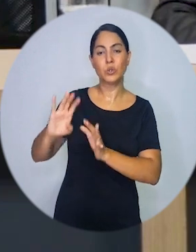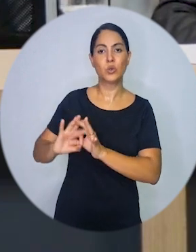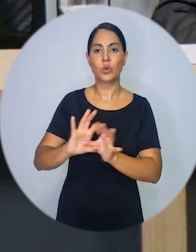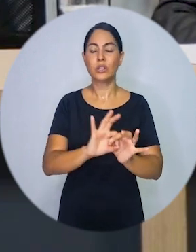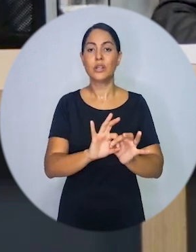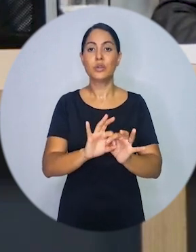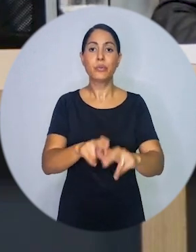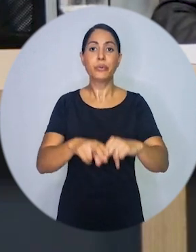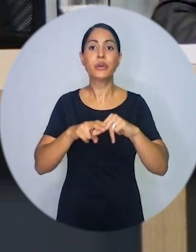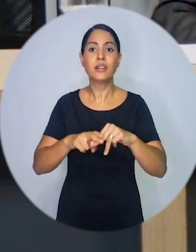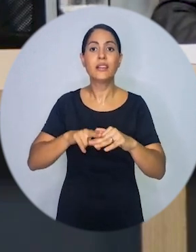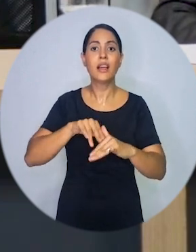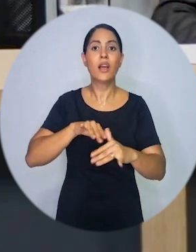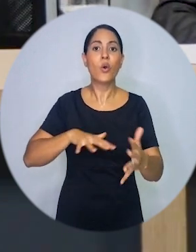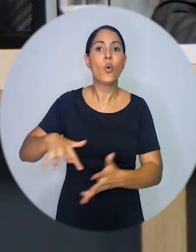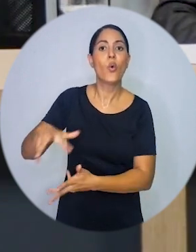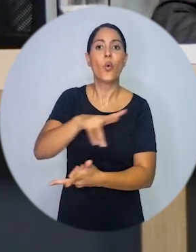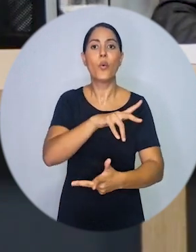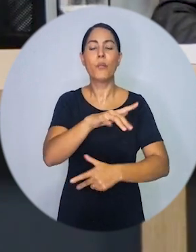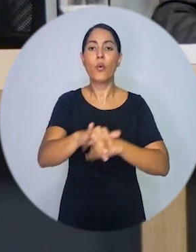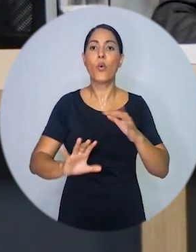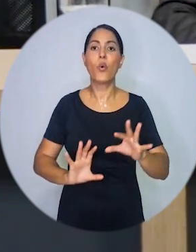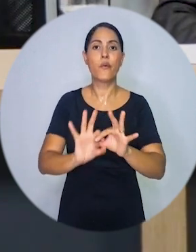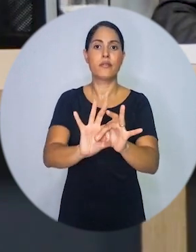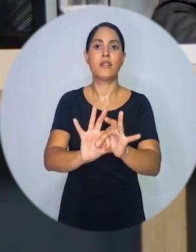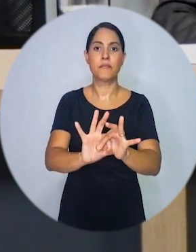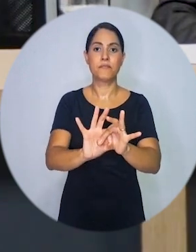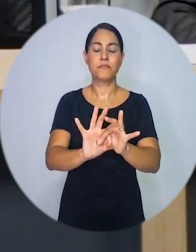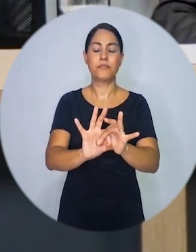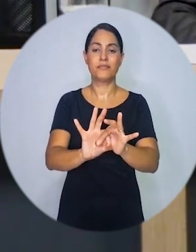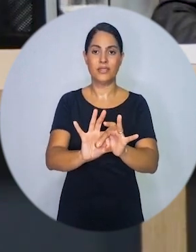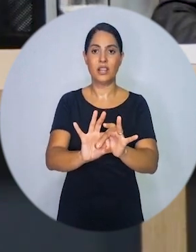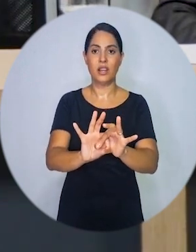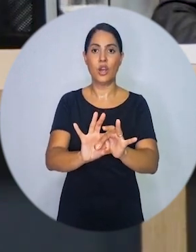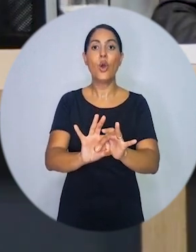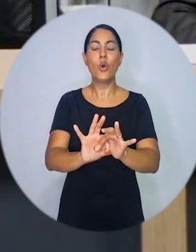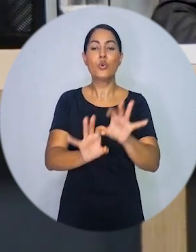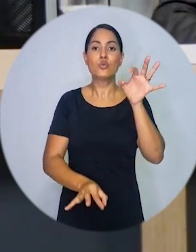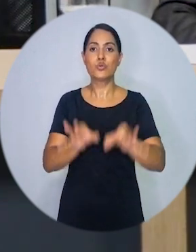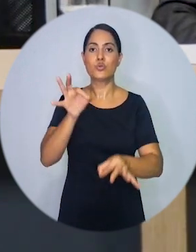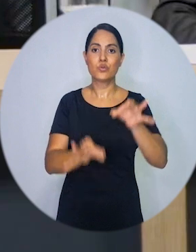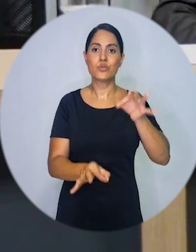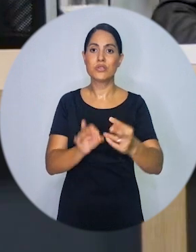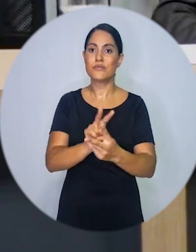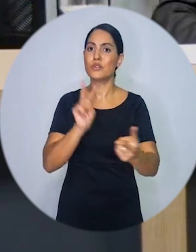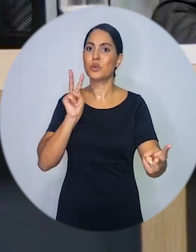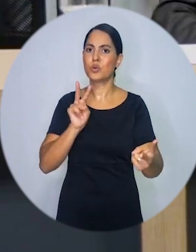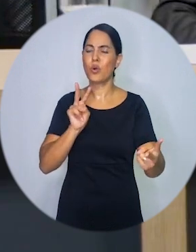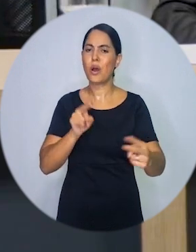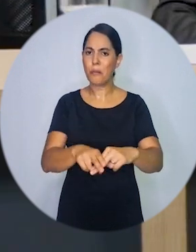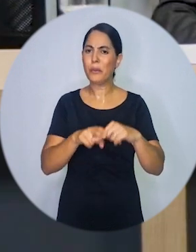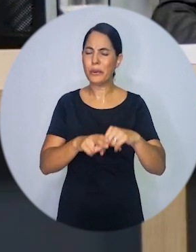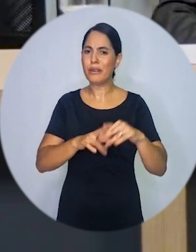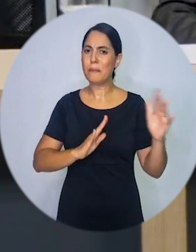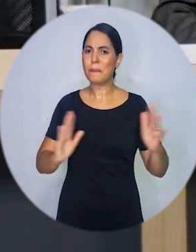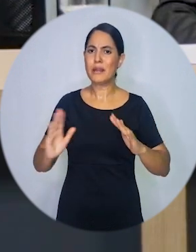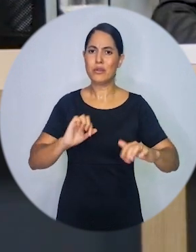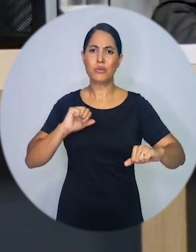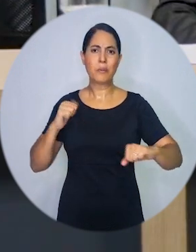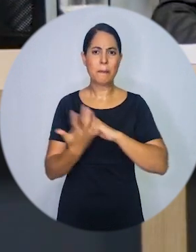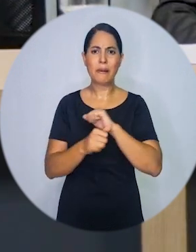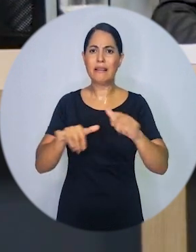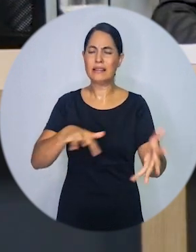muito, muito importante nesse mundo conectado, nessa justiça virtual, que foi feita de forma